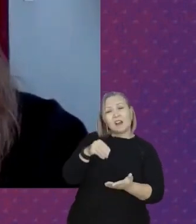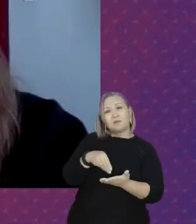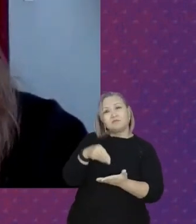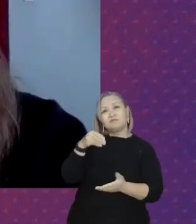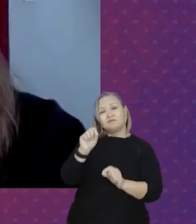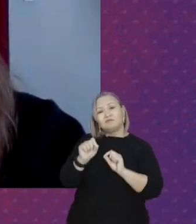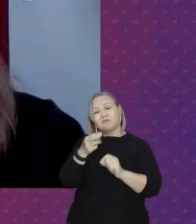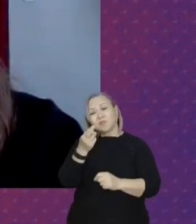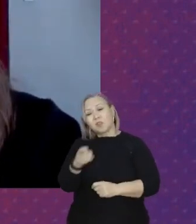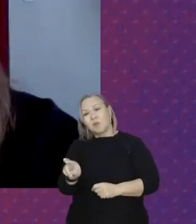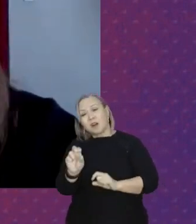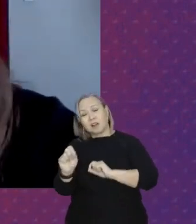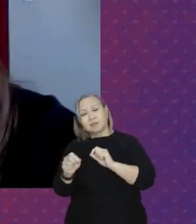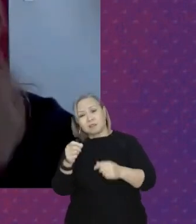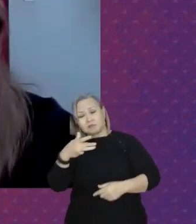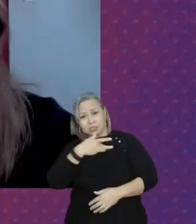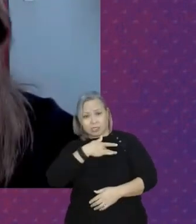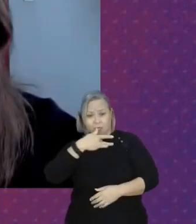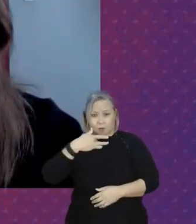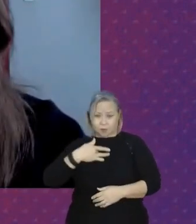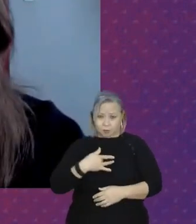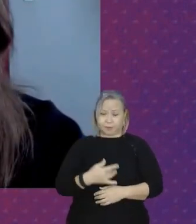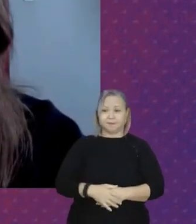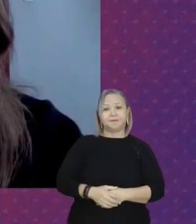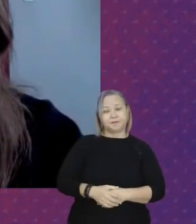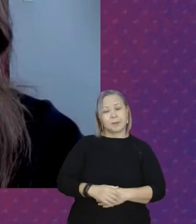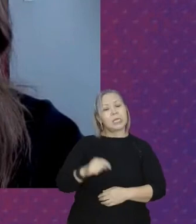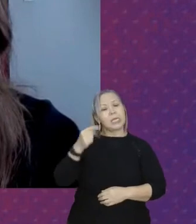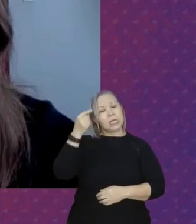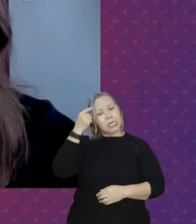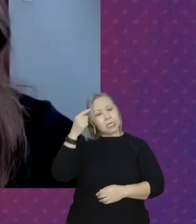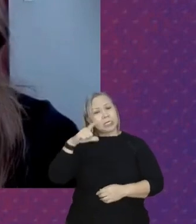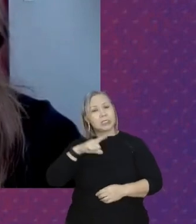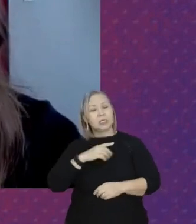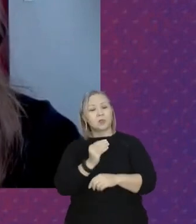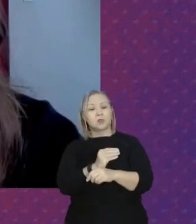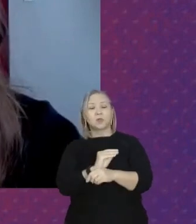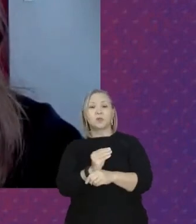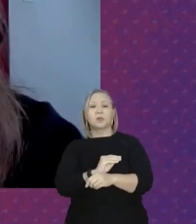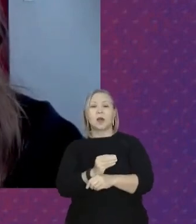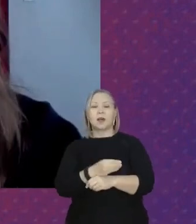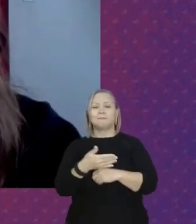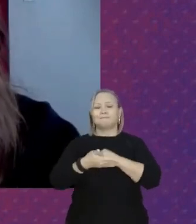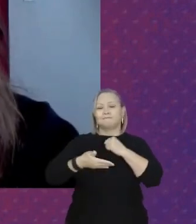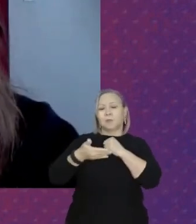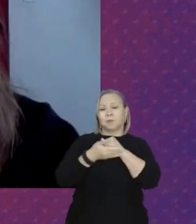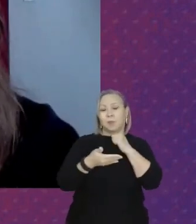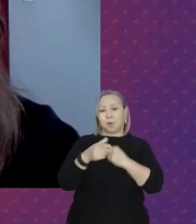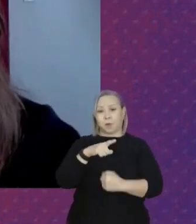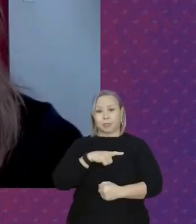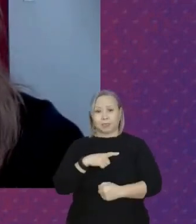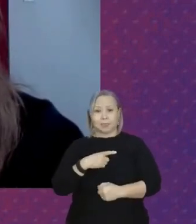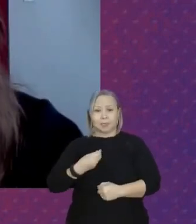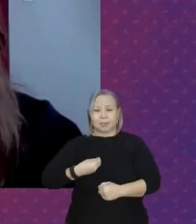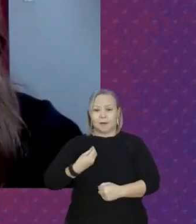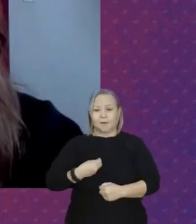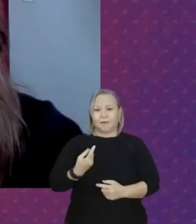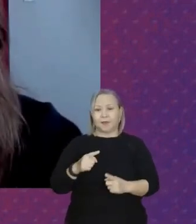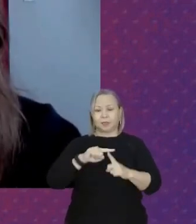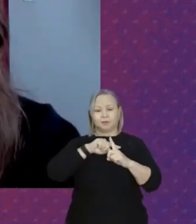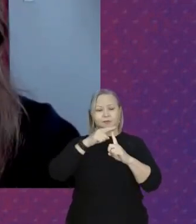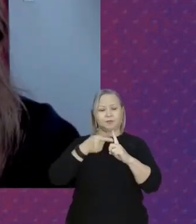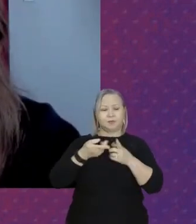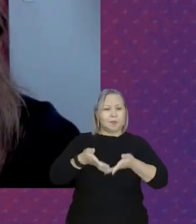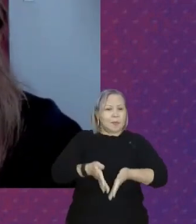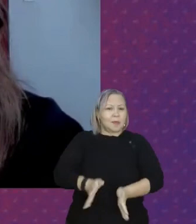de saúde. Então, a gente pensa o cuidado como algo fundamental para a existência da vida, para a reprodução da